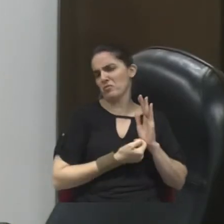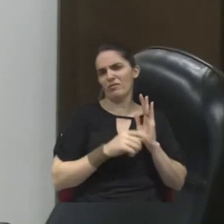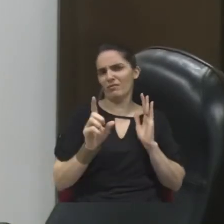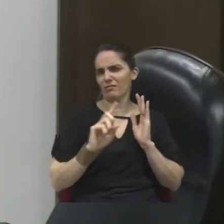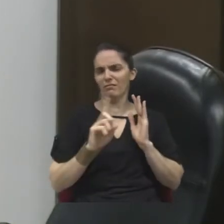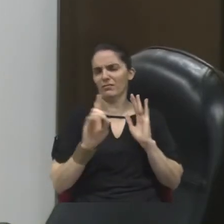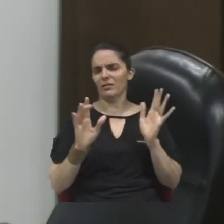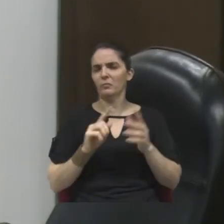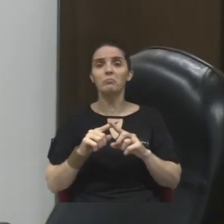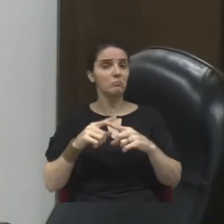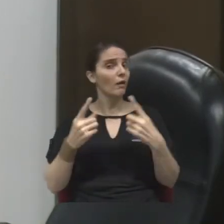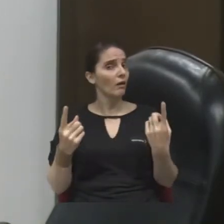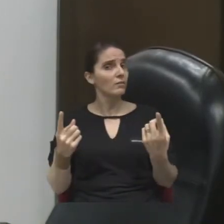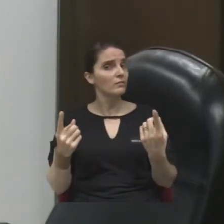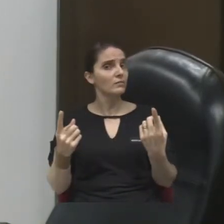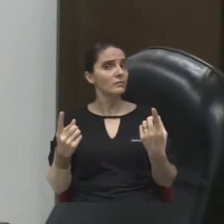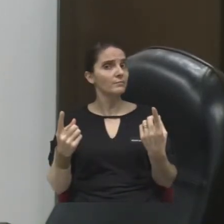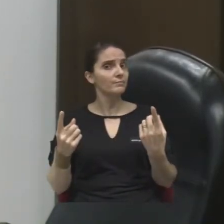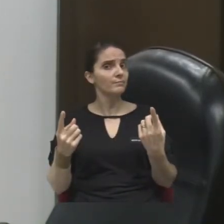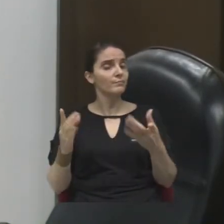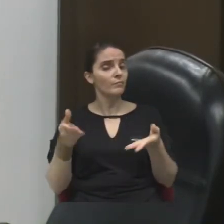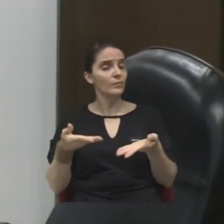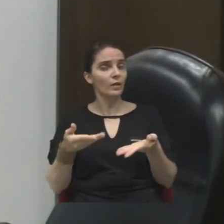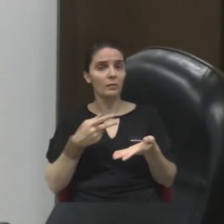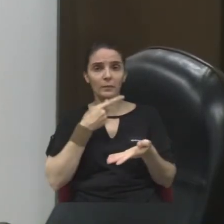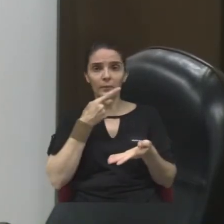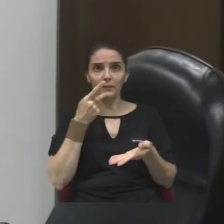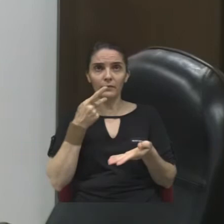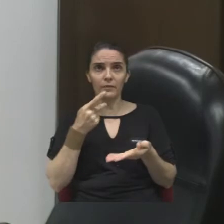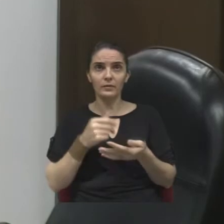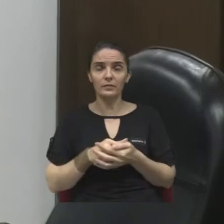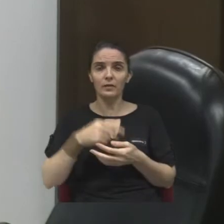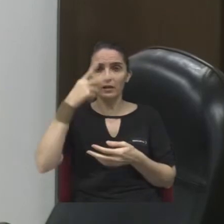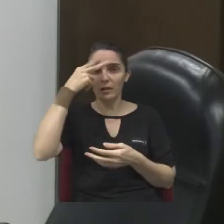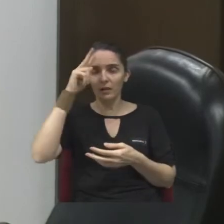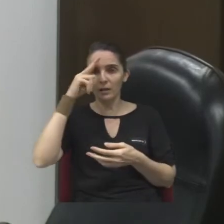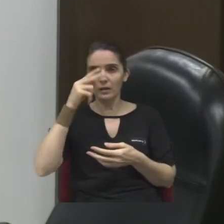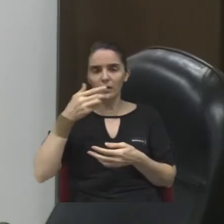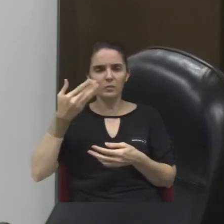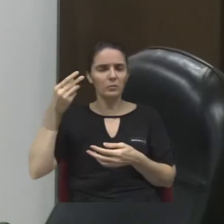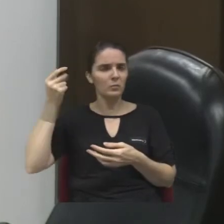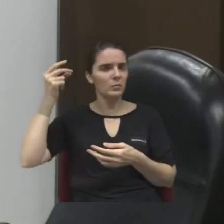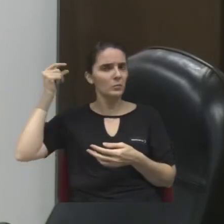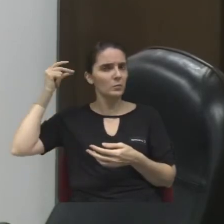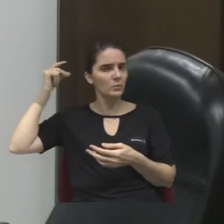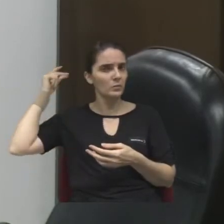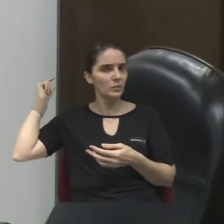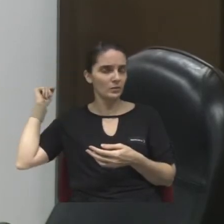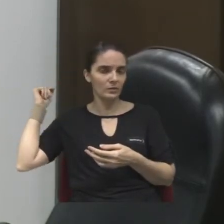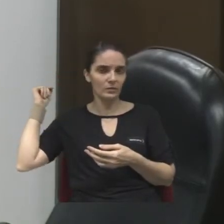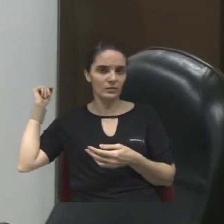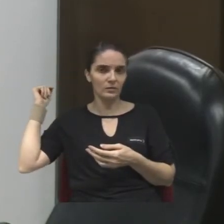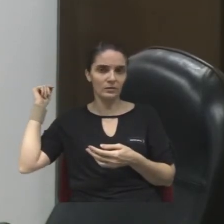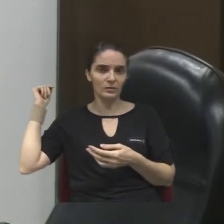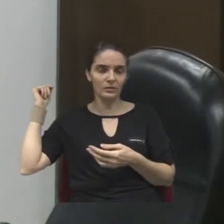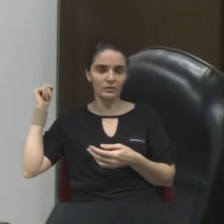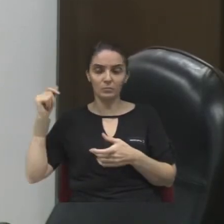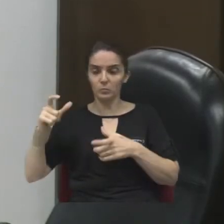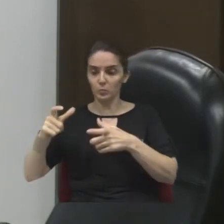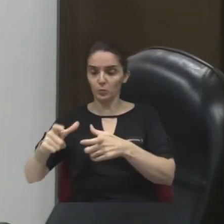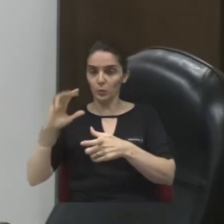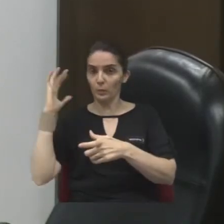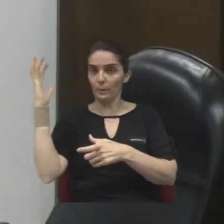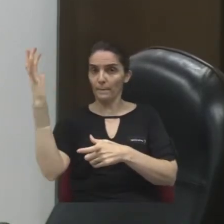Mas, já que nós estamos aqui, lembra do Matadouro? Quem lembra do tempo que ali, no Parque da Cidade, hoje Parque da